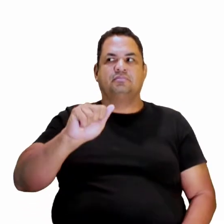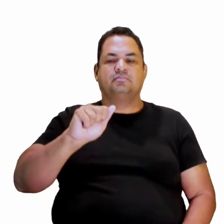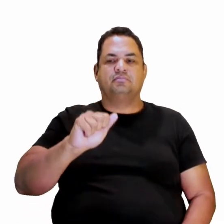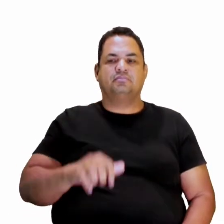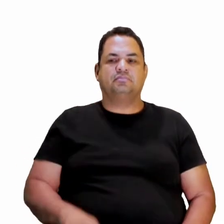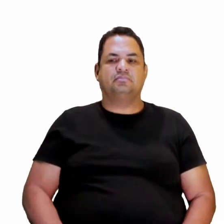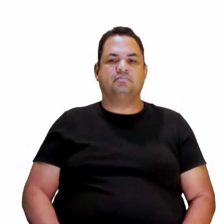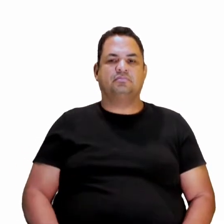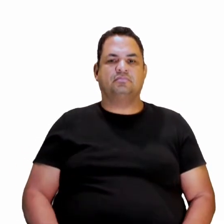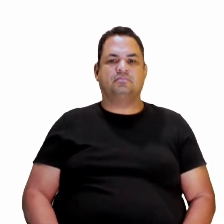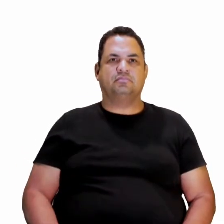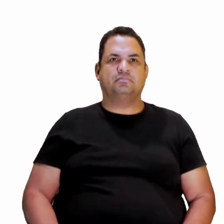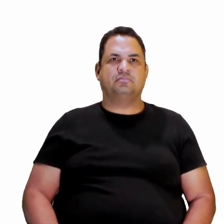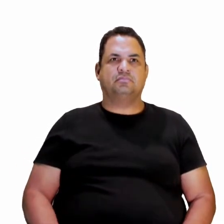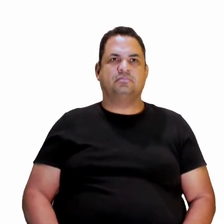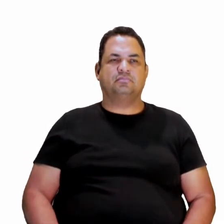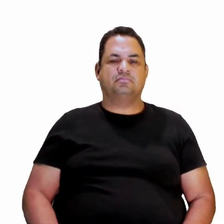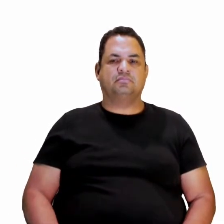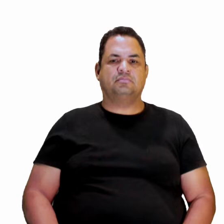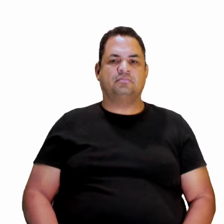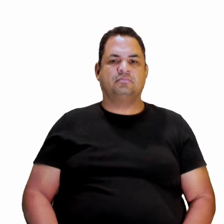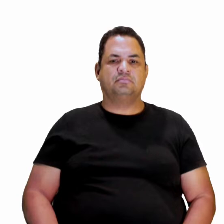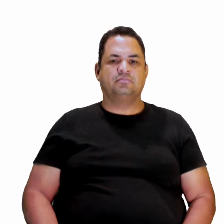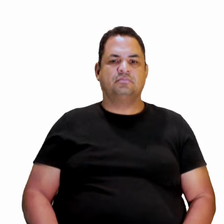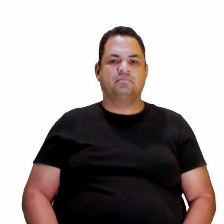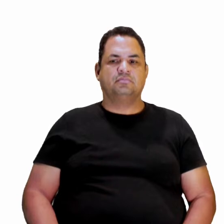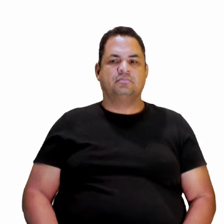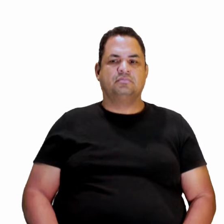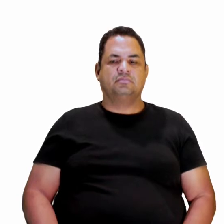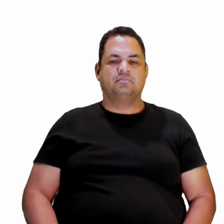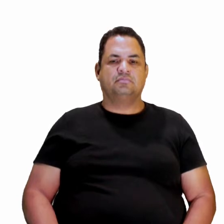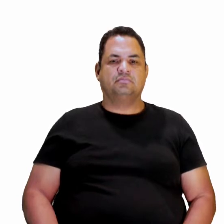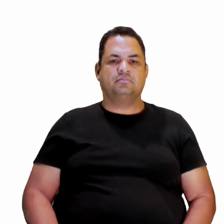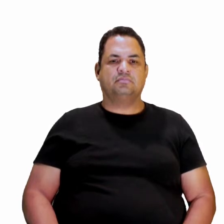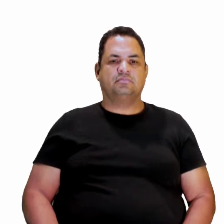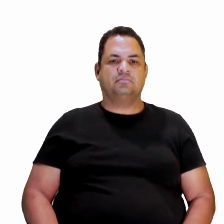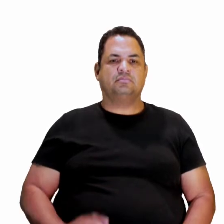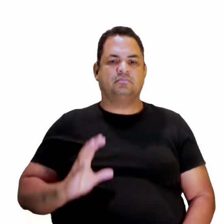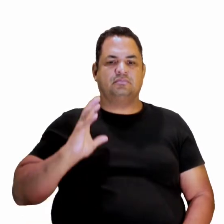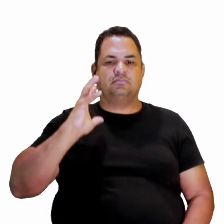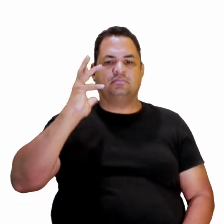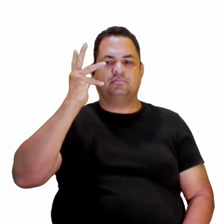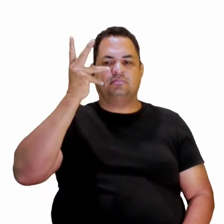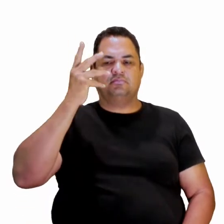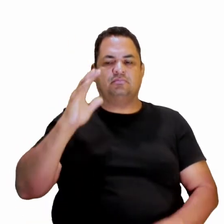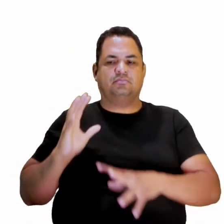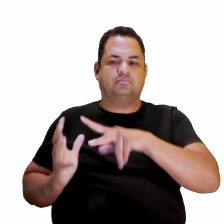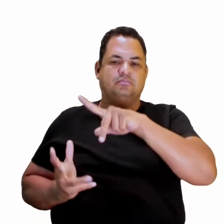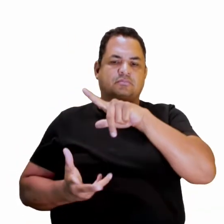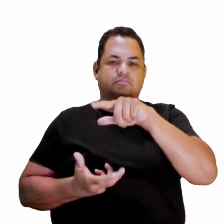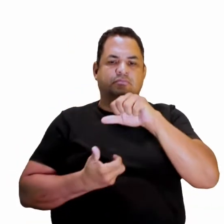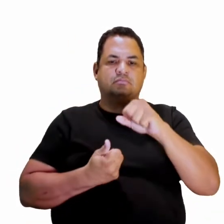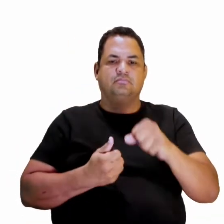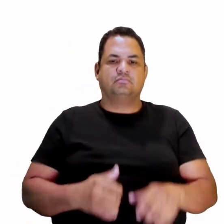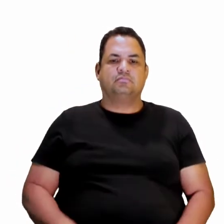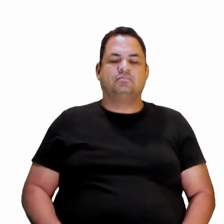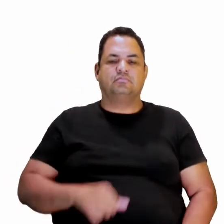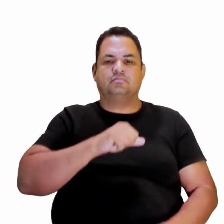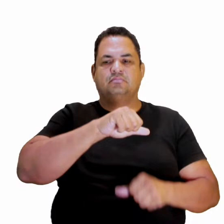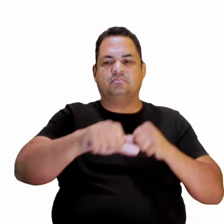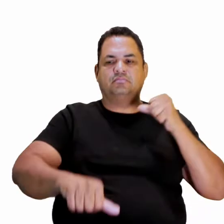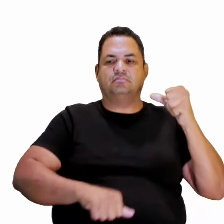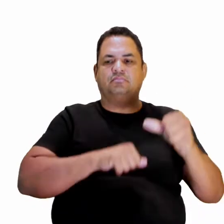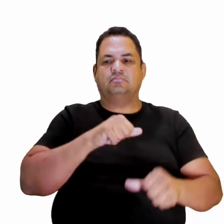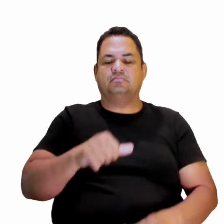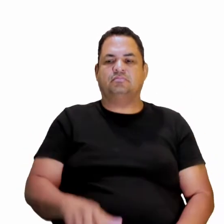Earth's climate is changing. Ou seja, o clima da Terra está changing,